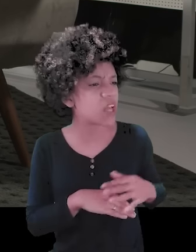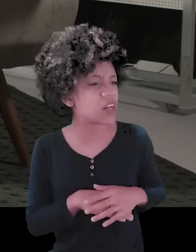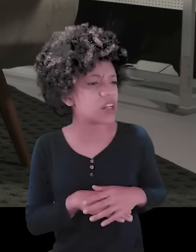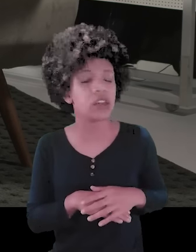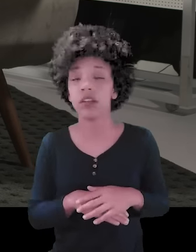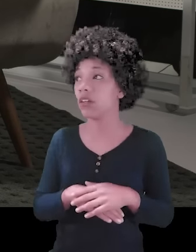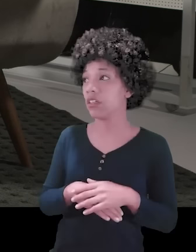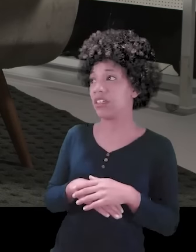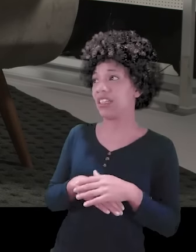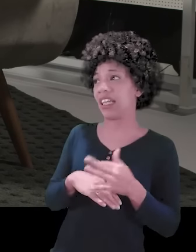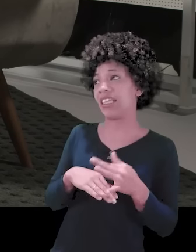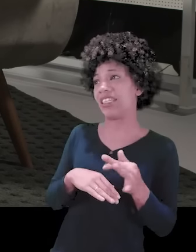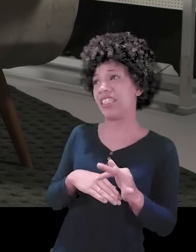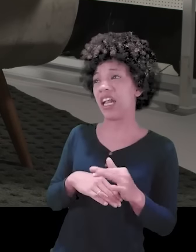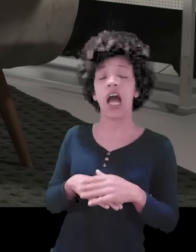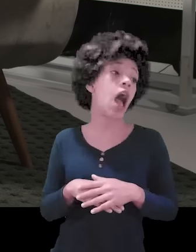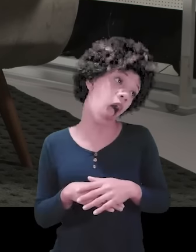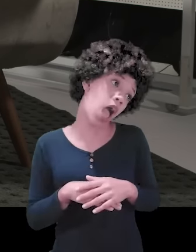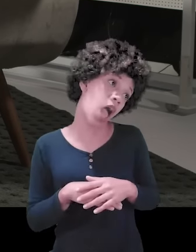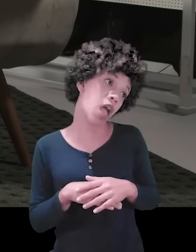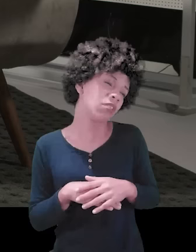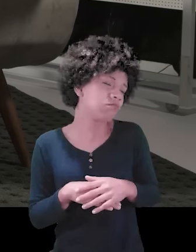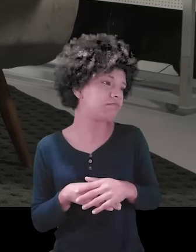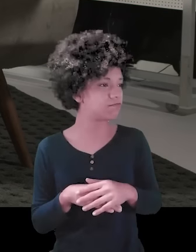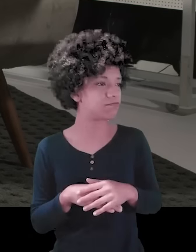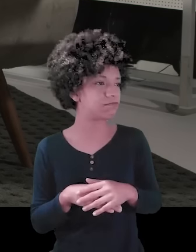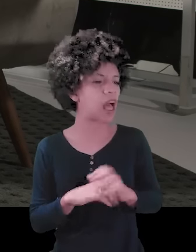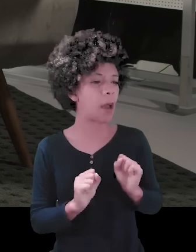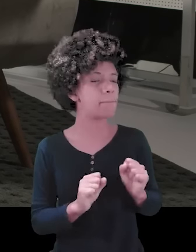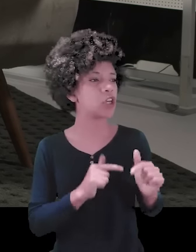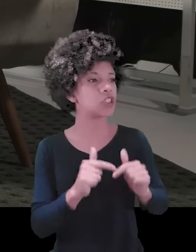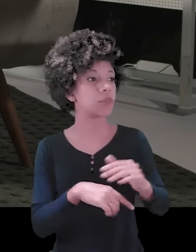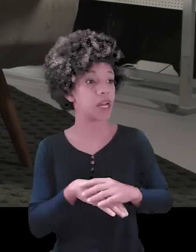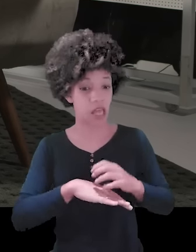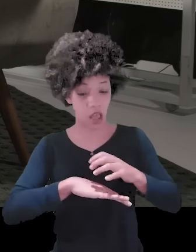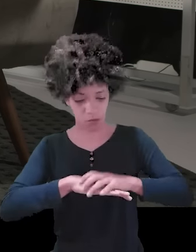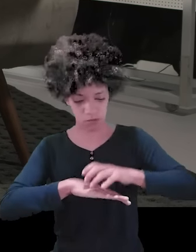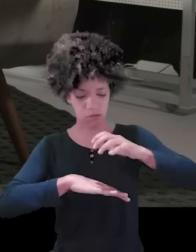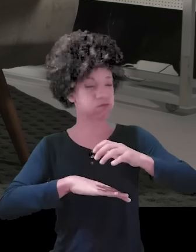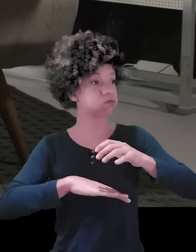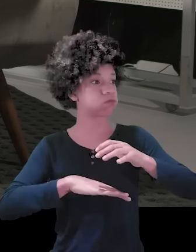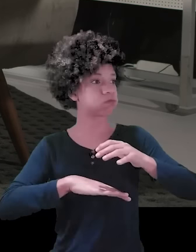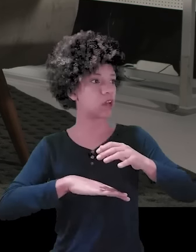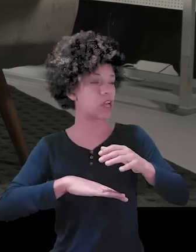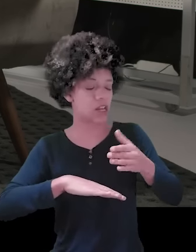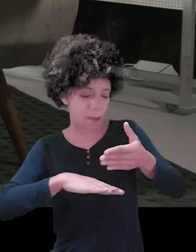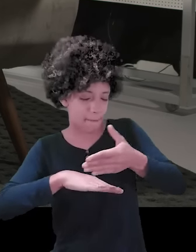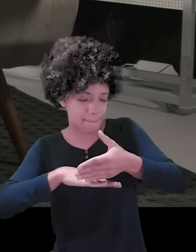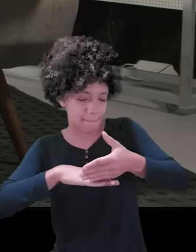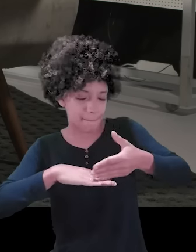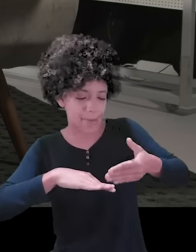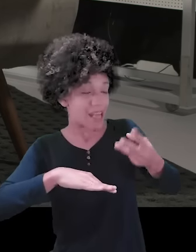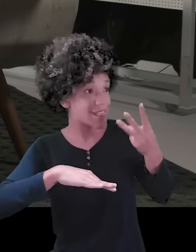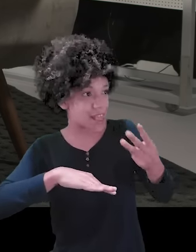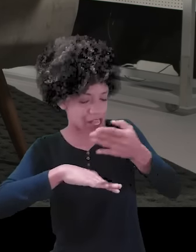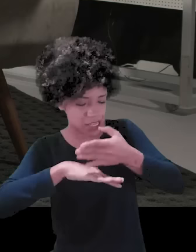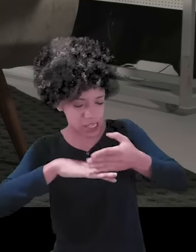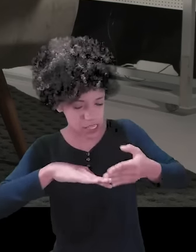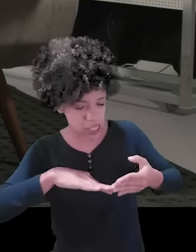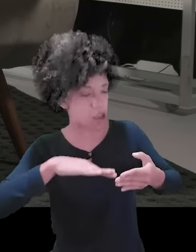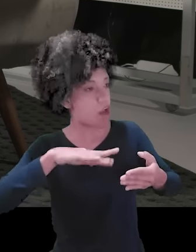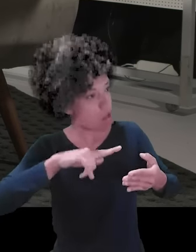Aí a pessoa você não tá então pode trabalhar o e aquilo gangrenosos ele perdeu assim os três vezes e